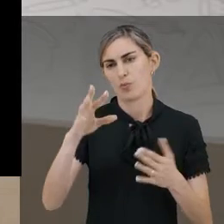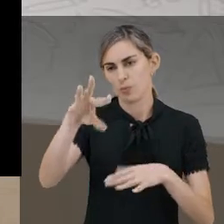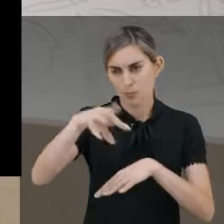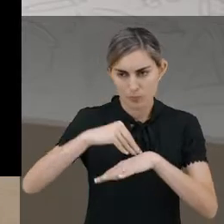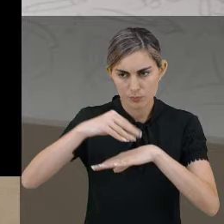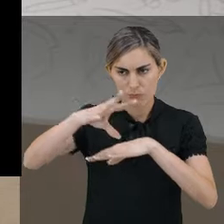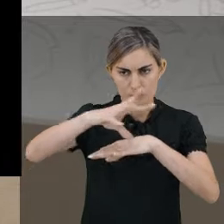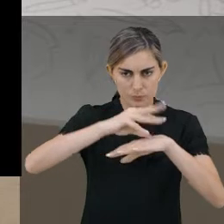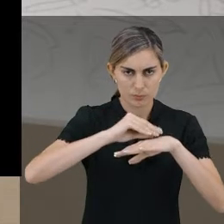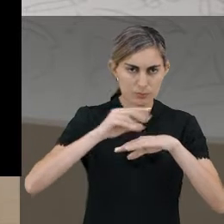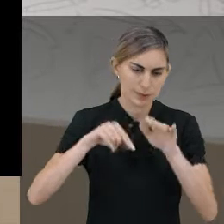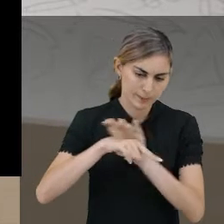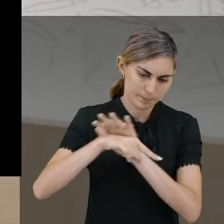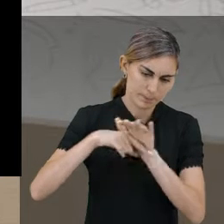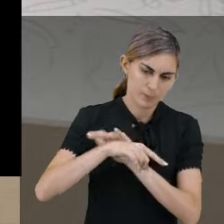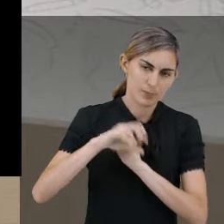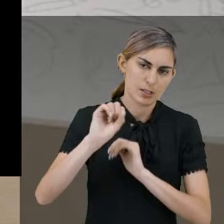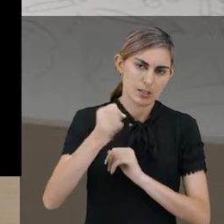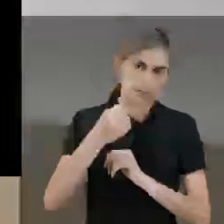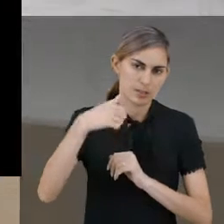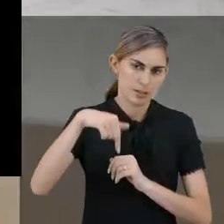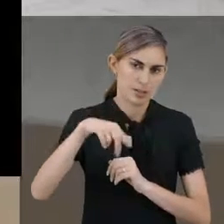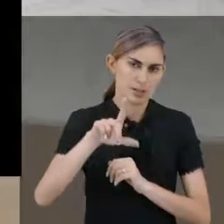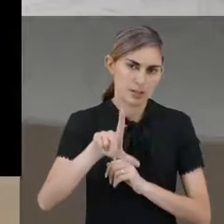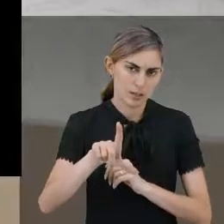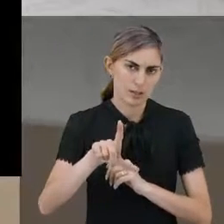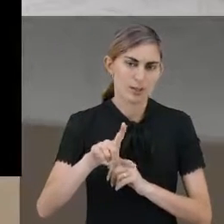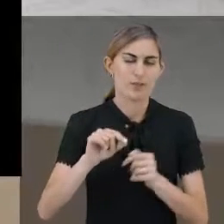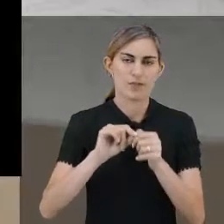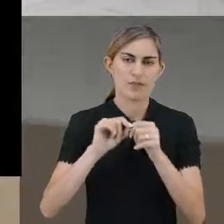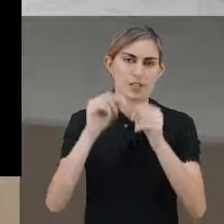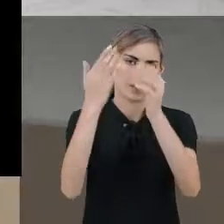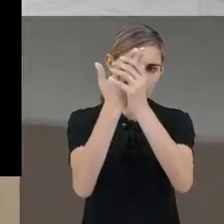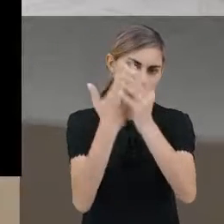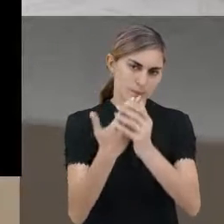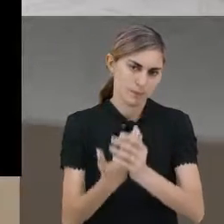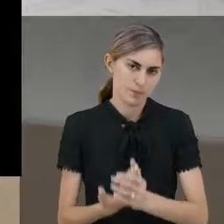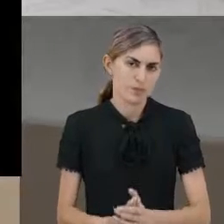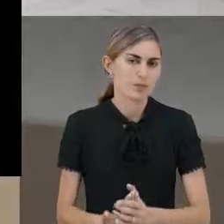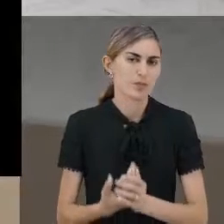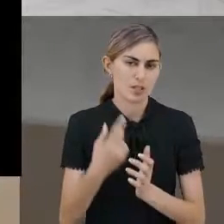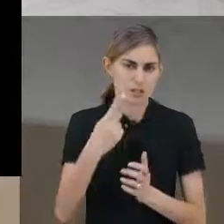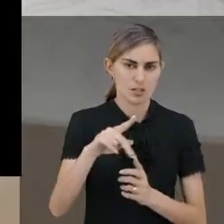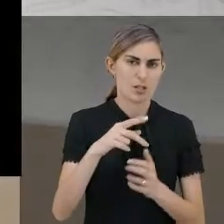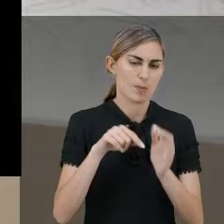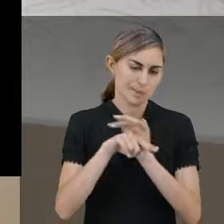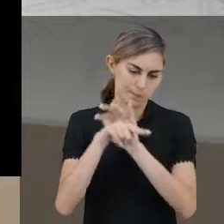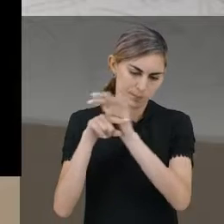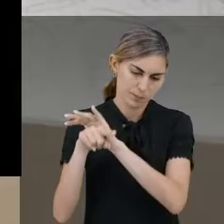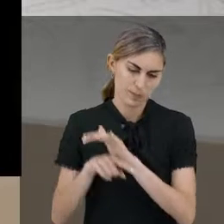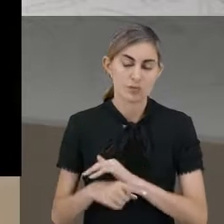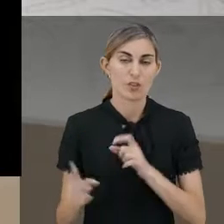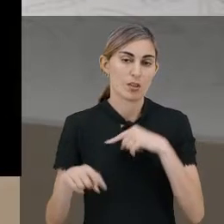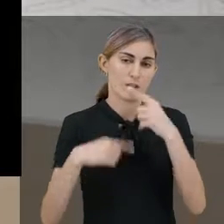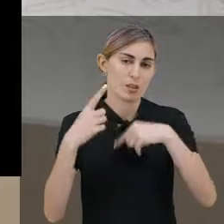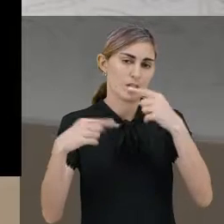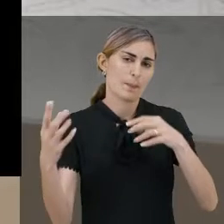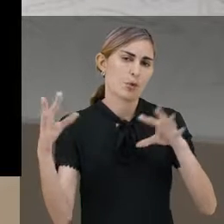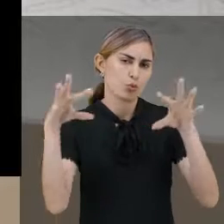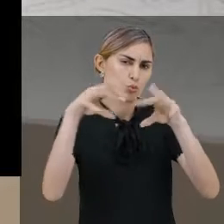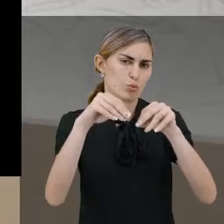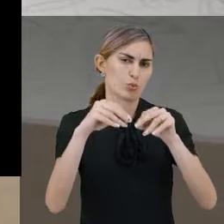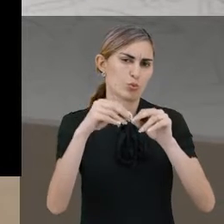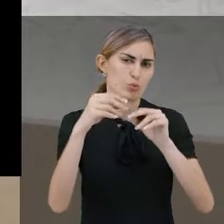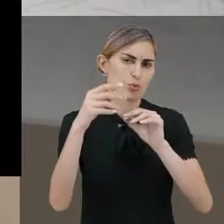recebido uma consulta SQL e irá executar no banco de dados essa consulta e irá retornar todos